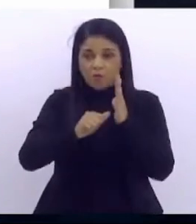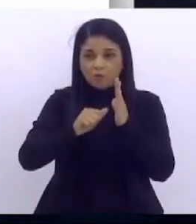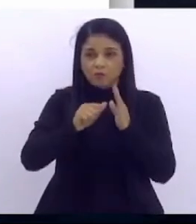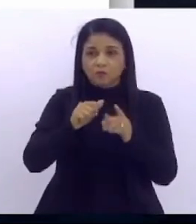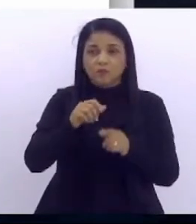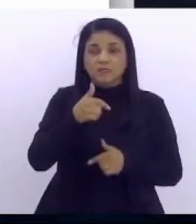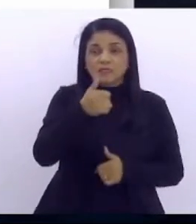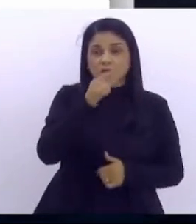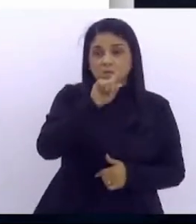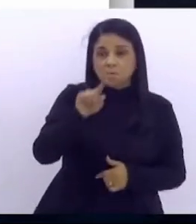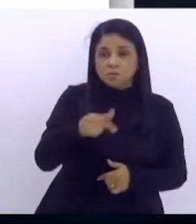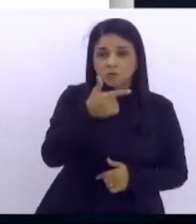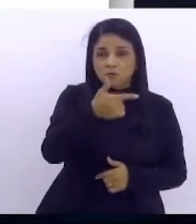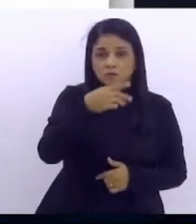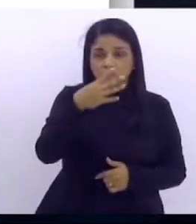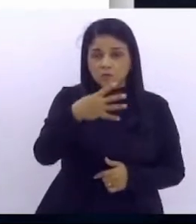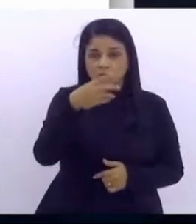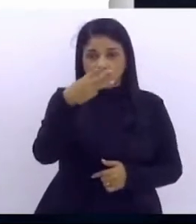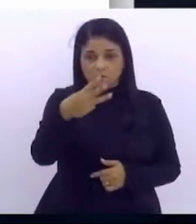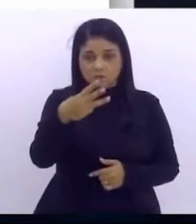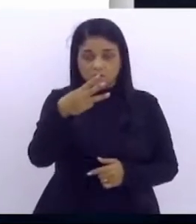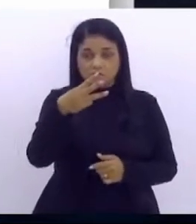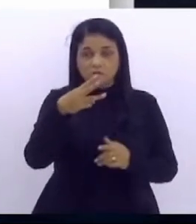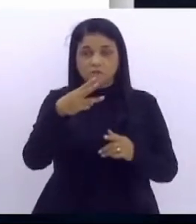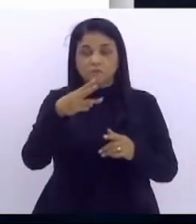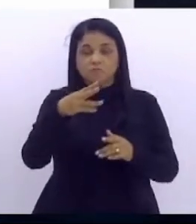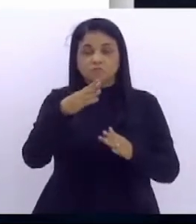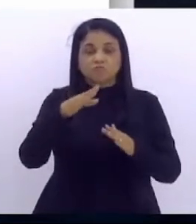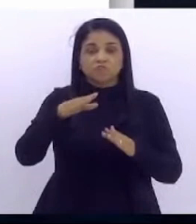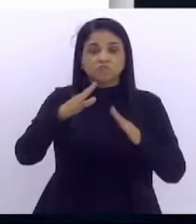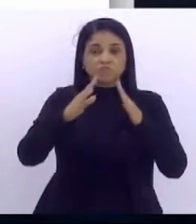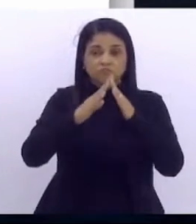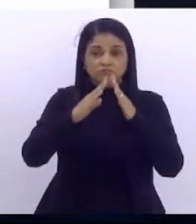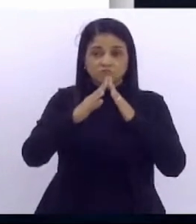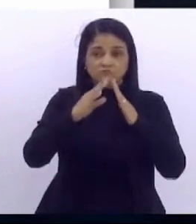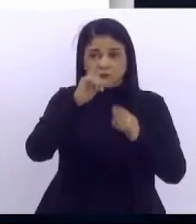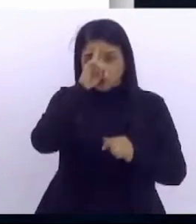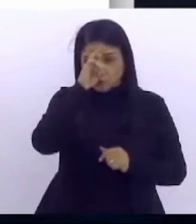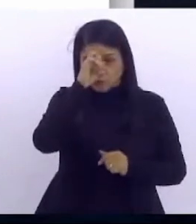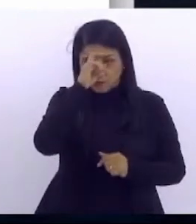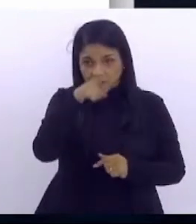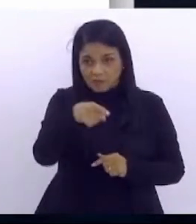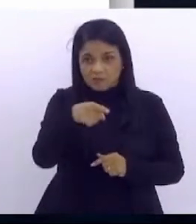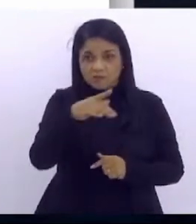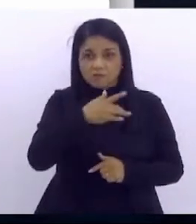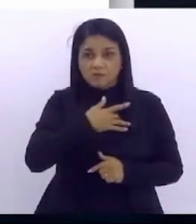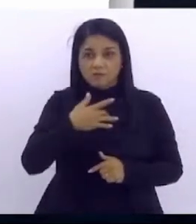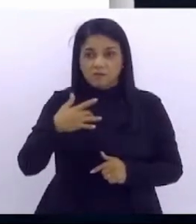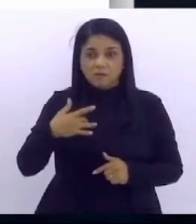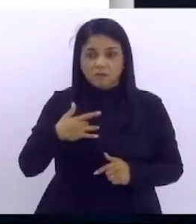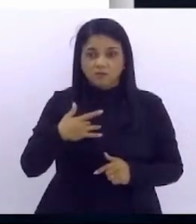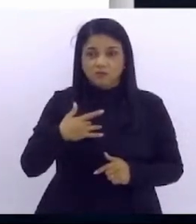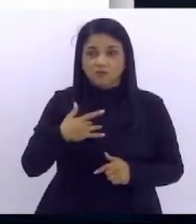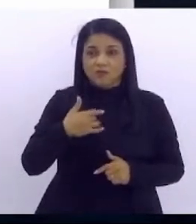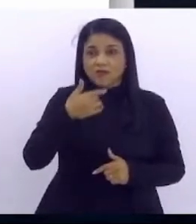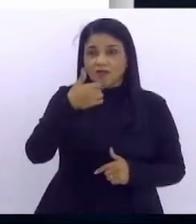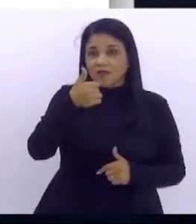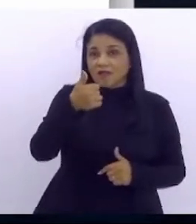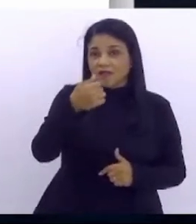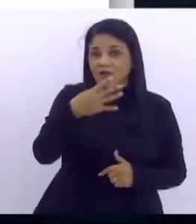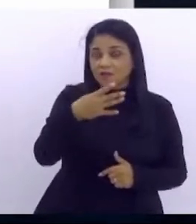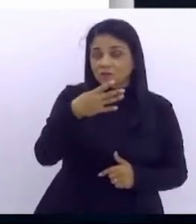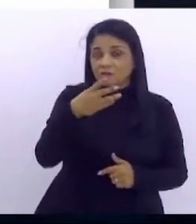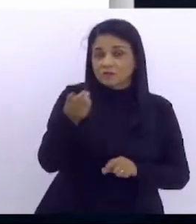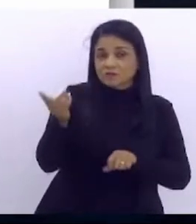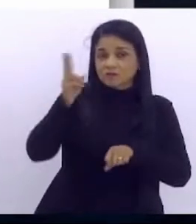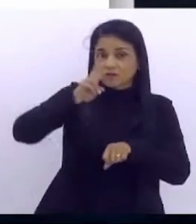né? Você imagina, deu 14 vezes menos, né? 14 vezes menos aborto do que a